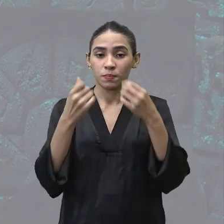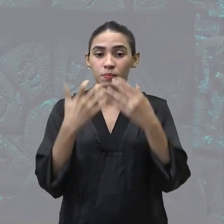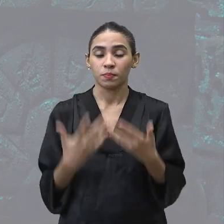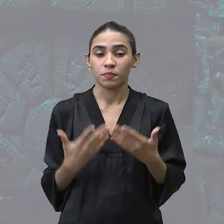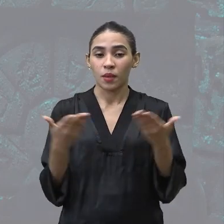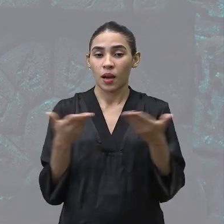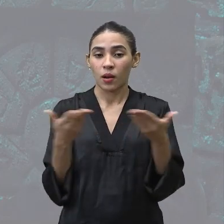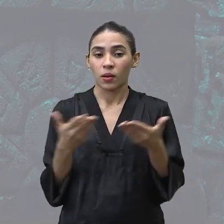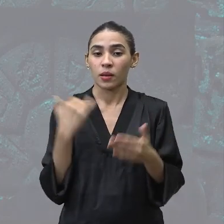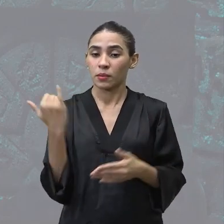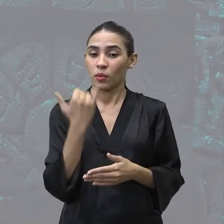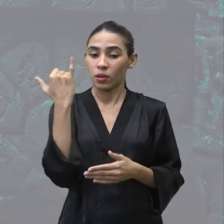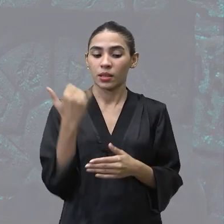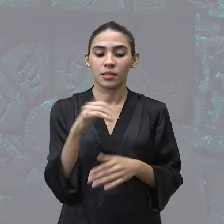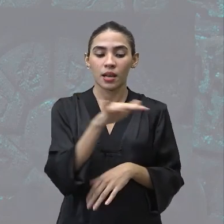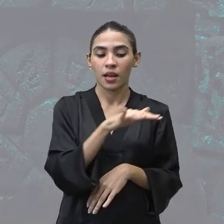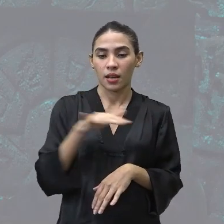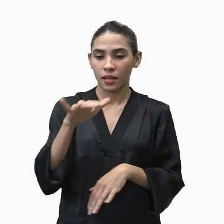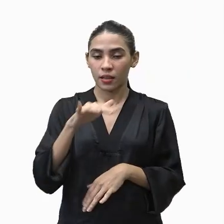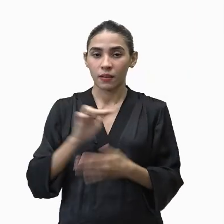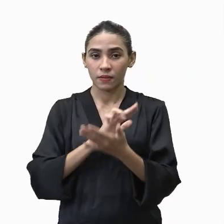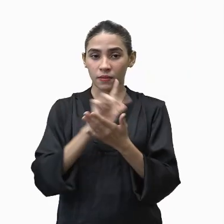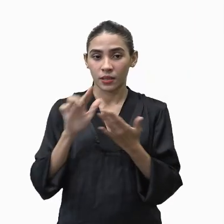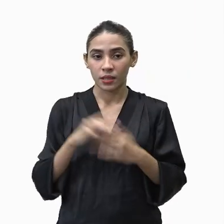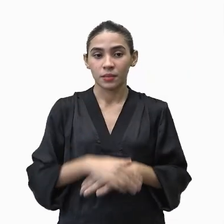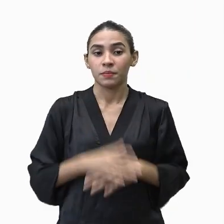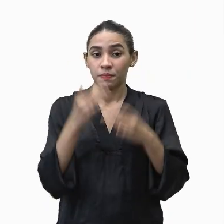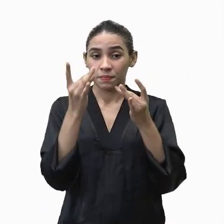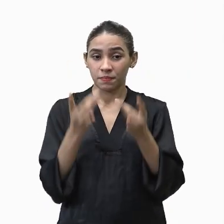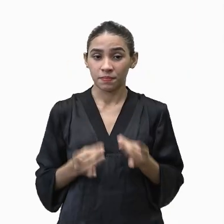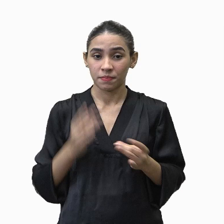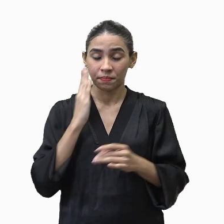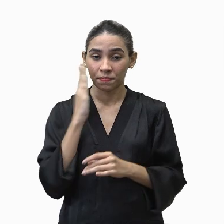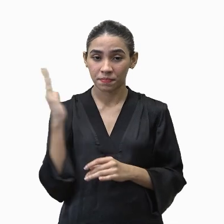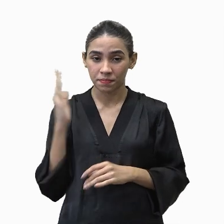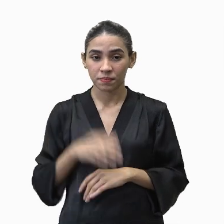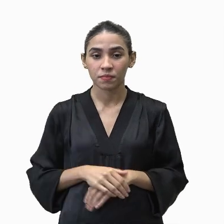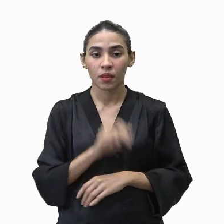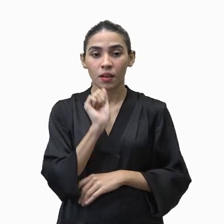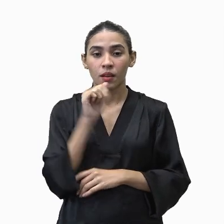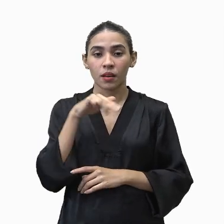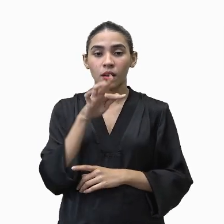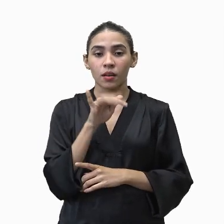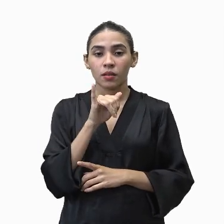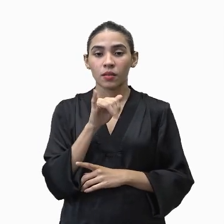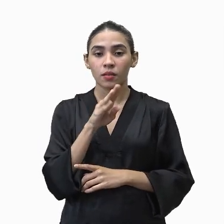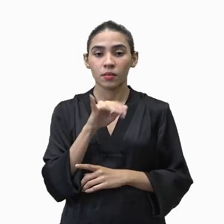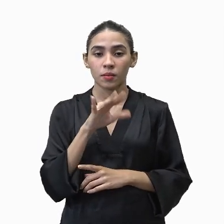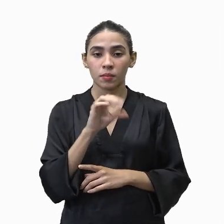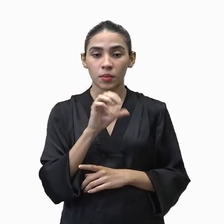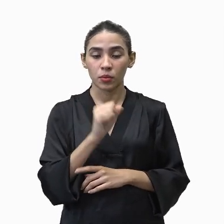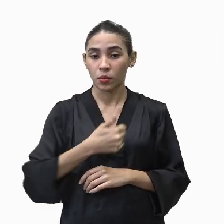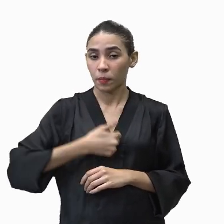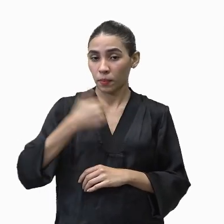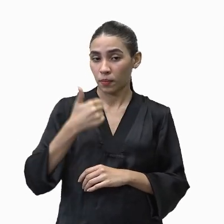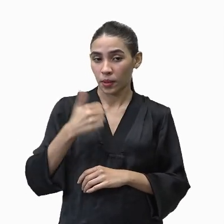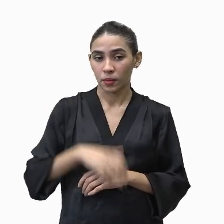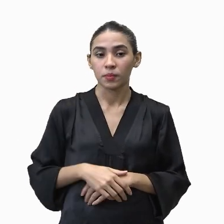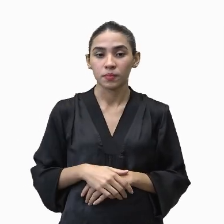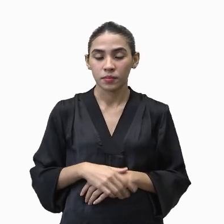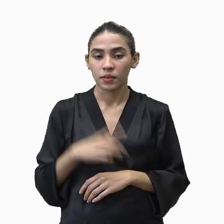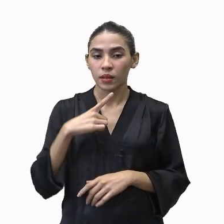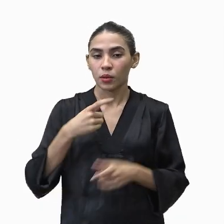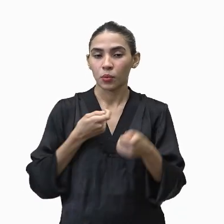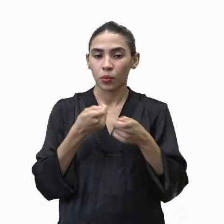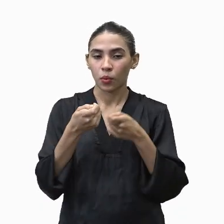a importância em vários setores. Vamos detalhar aí eles. Em primeiro momento, eles fazem um controle